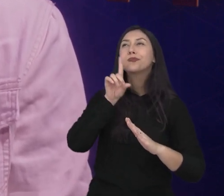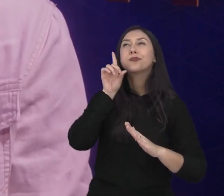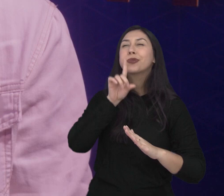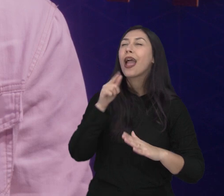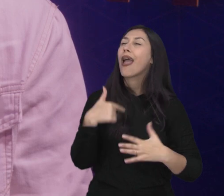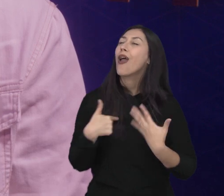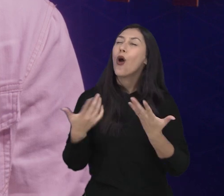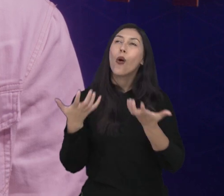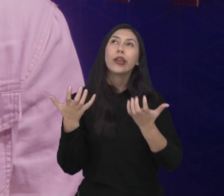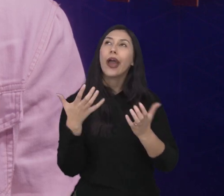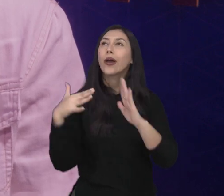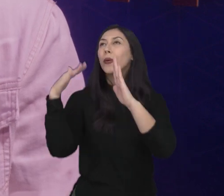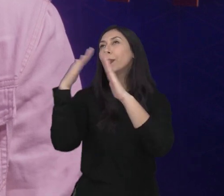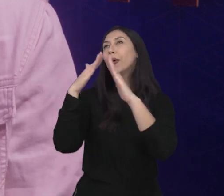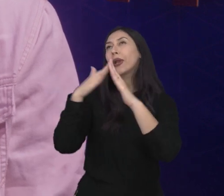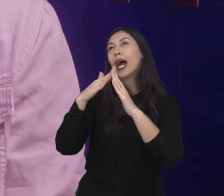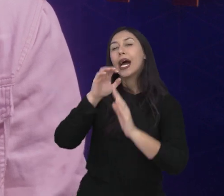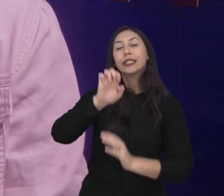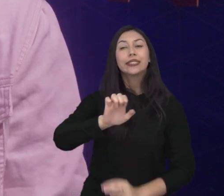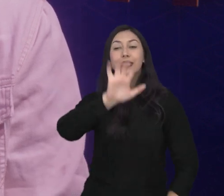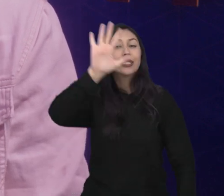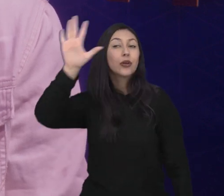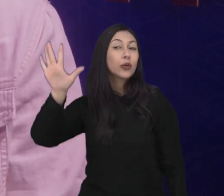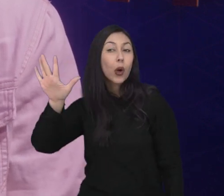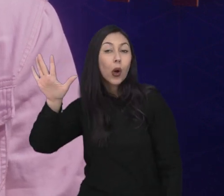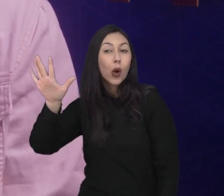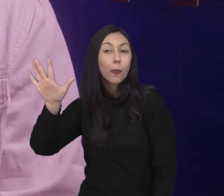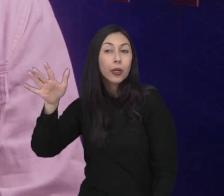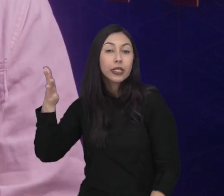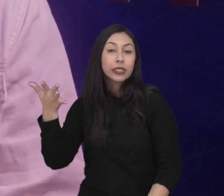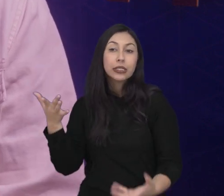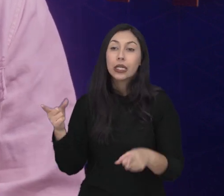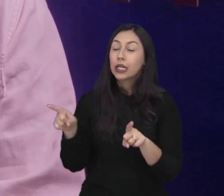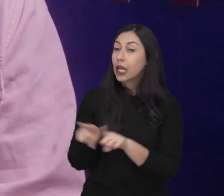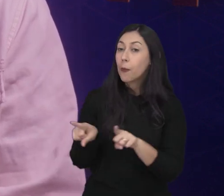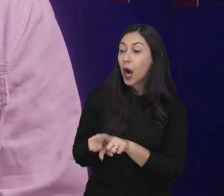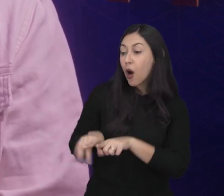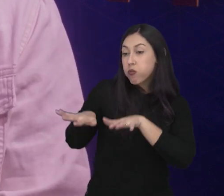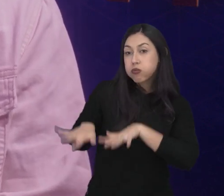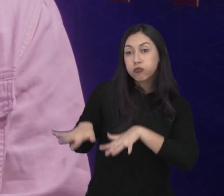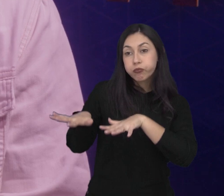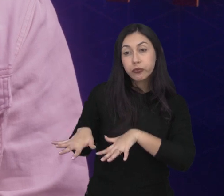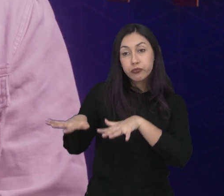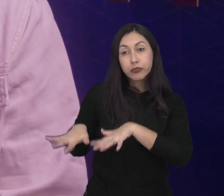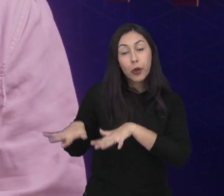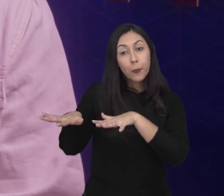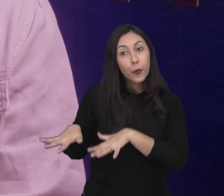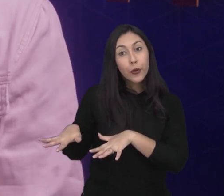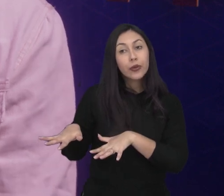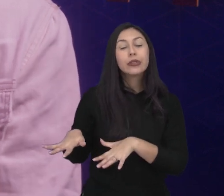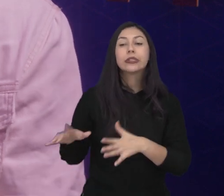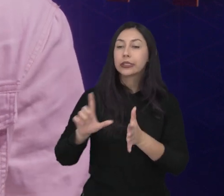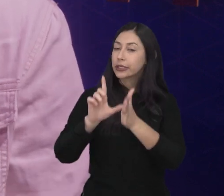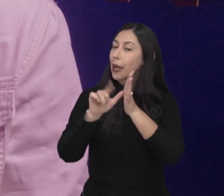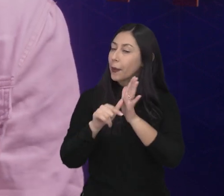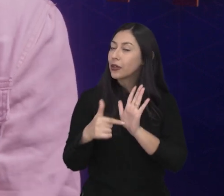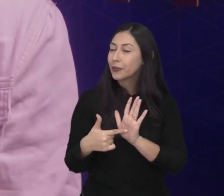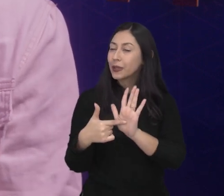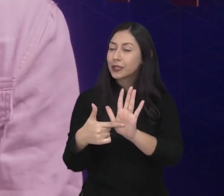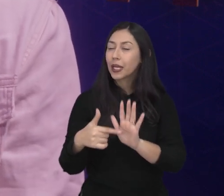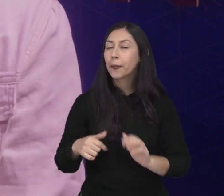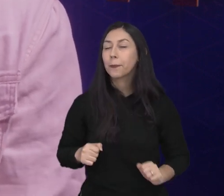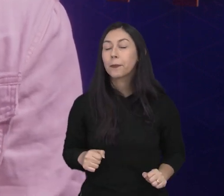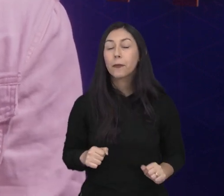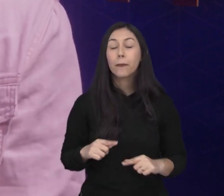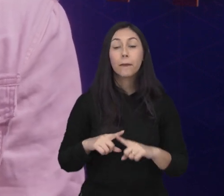que quer ir para a Europa, muitos brasileiros indo, por exemplo, pro Reino Unido e tal. Daqui a pouco tem mais dados sobre isso que eu vou